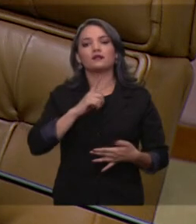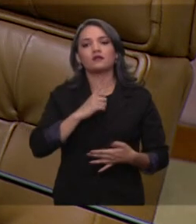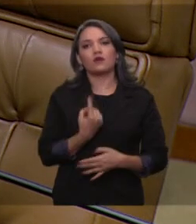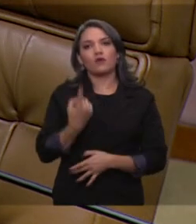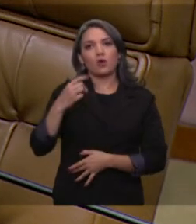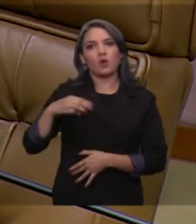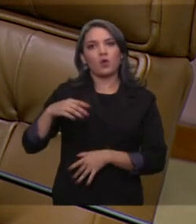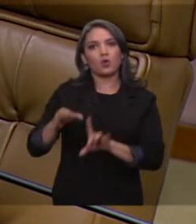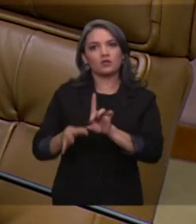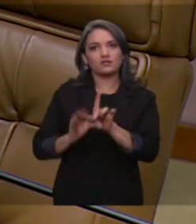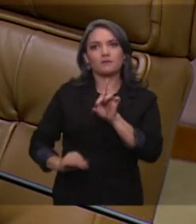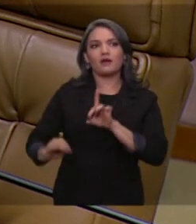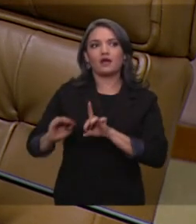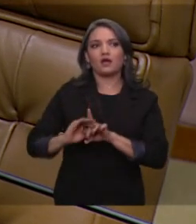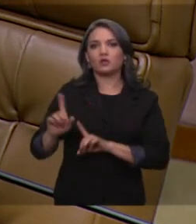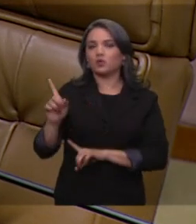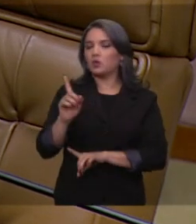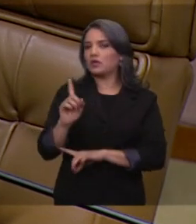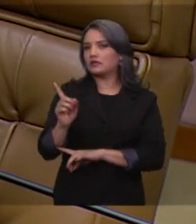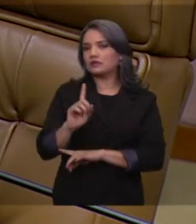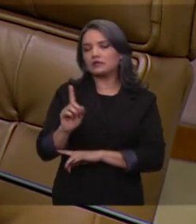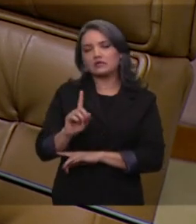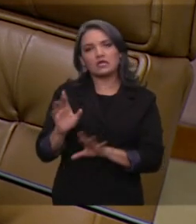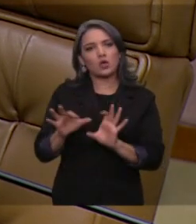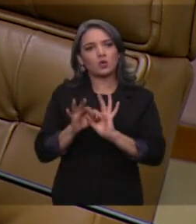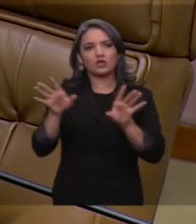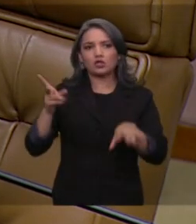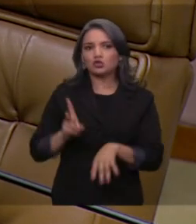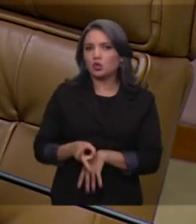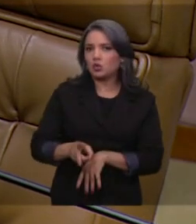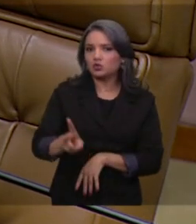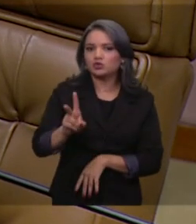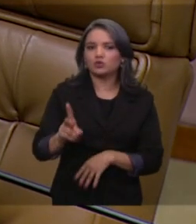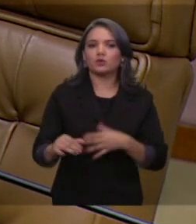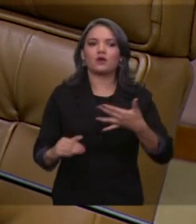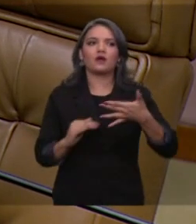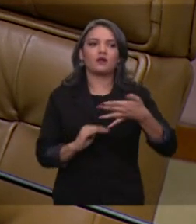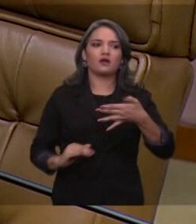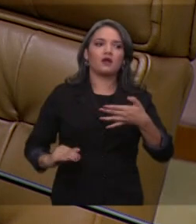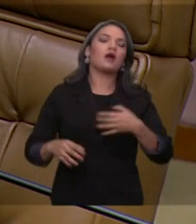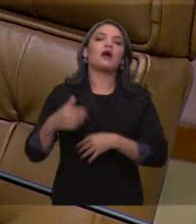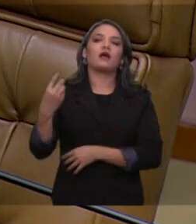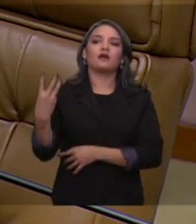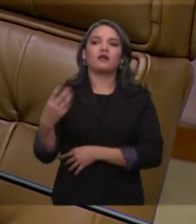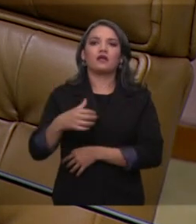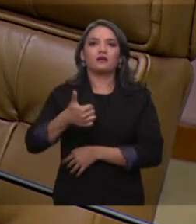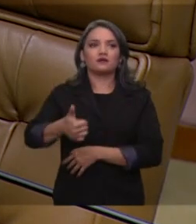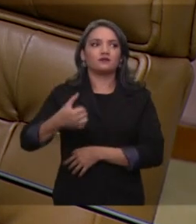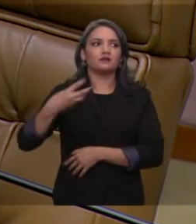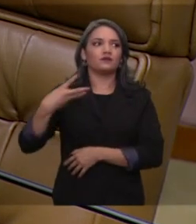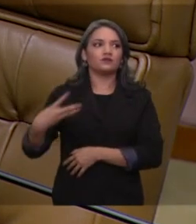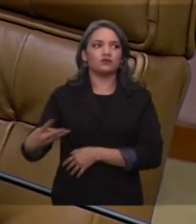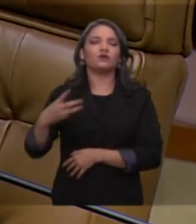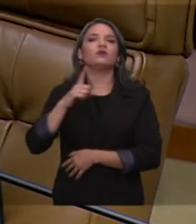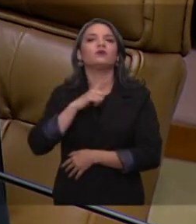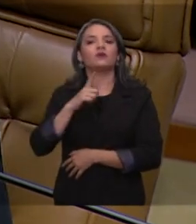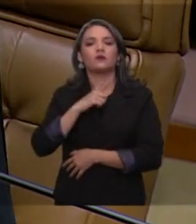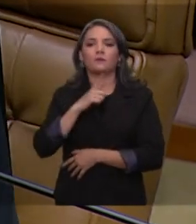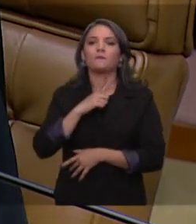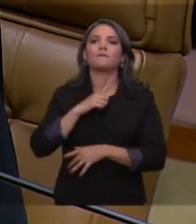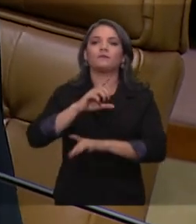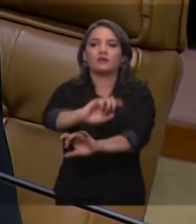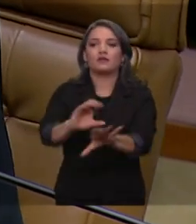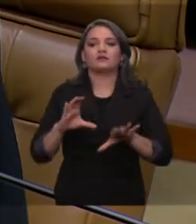segmento à apelação. A 13ª Câmara Cível do Tribunal de Justiça do Estado do Rio negou também